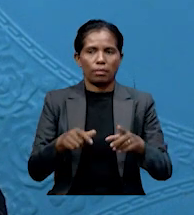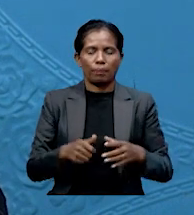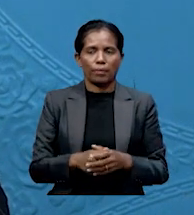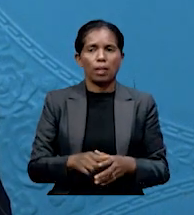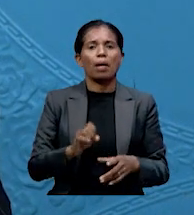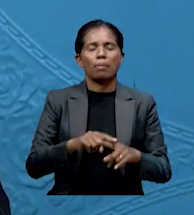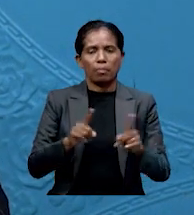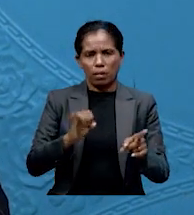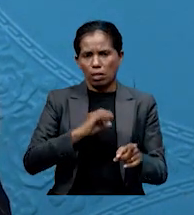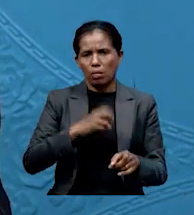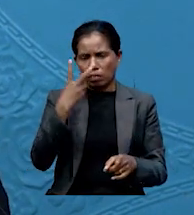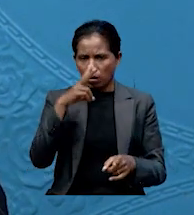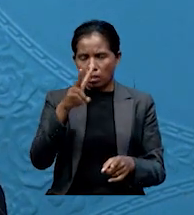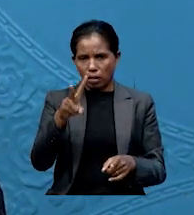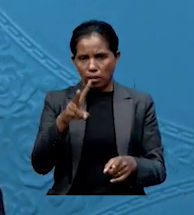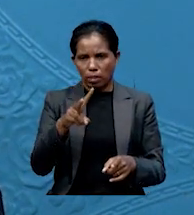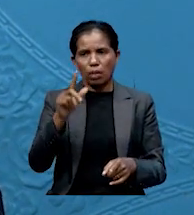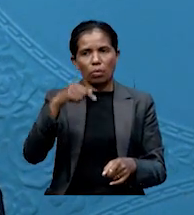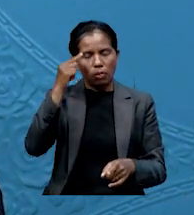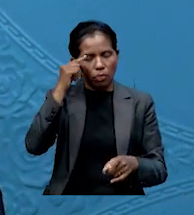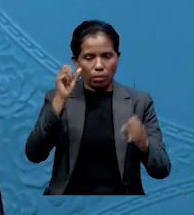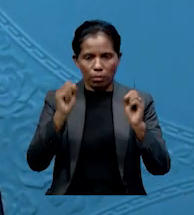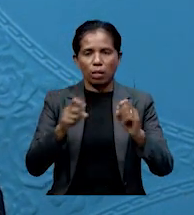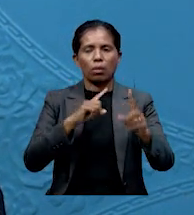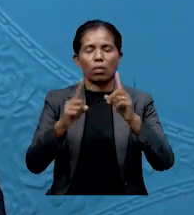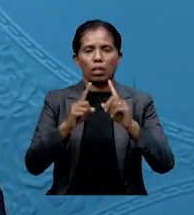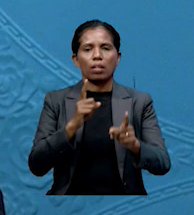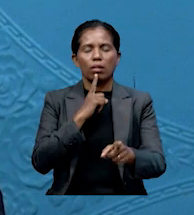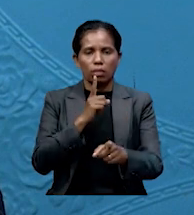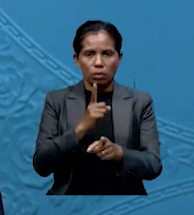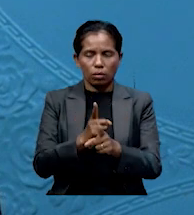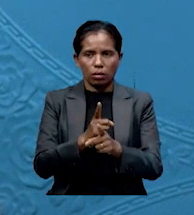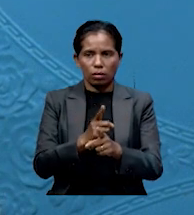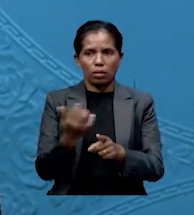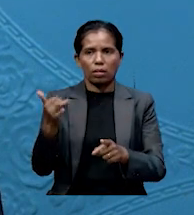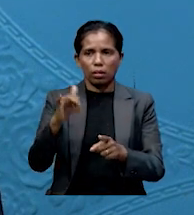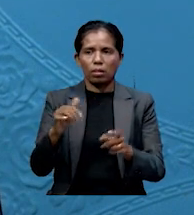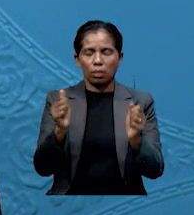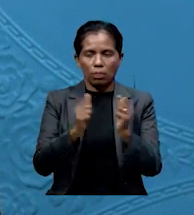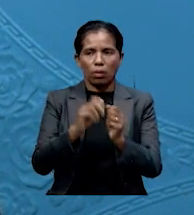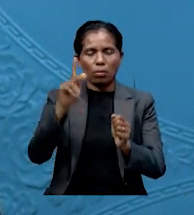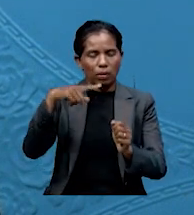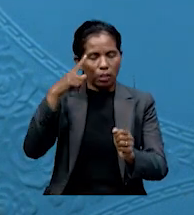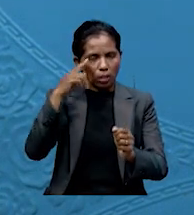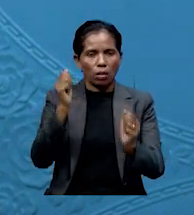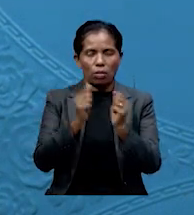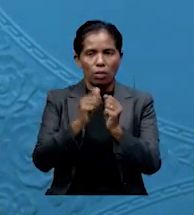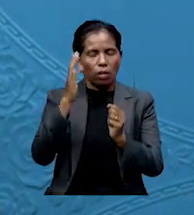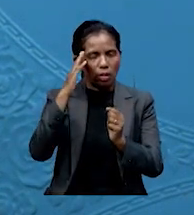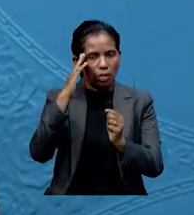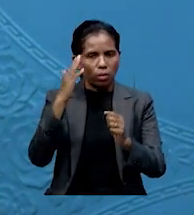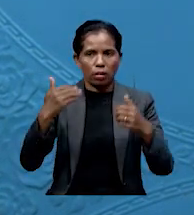how li liu hare kata, talvez o governo mak bele explica de dia liu ida, né? Tamba sire mak ho política hanoi,